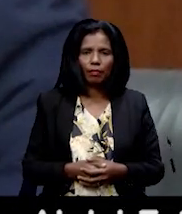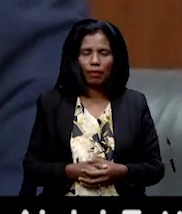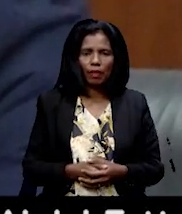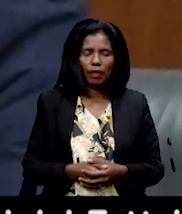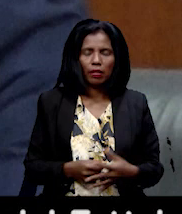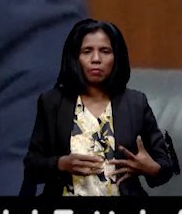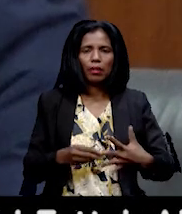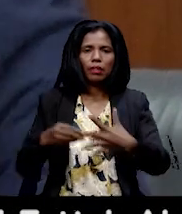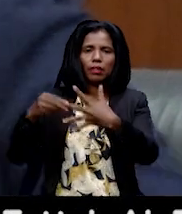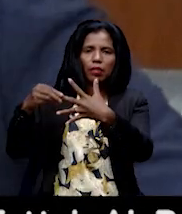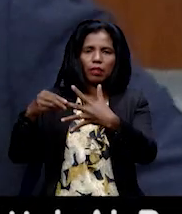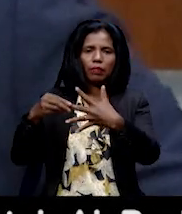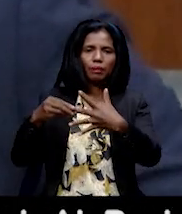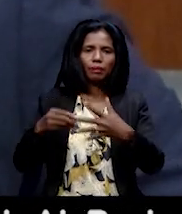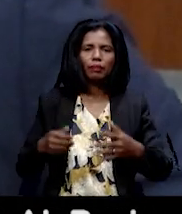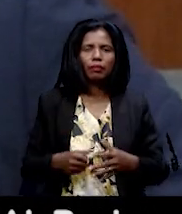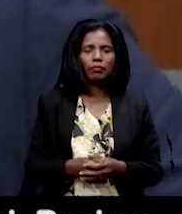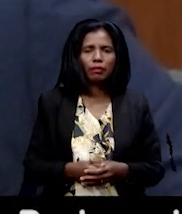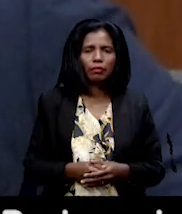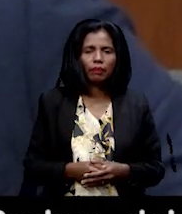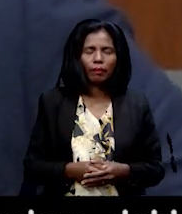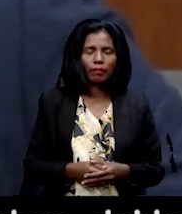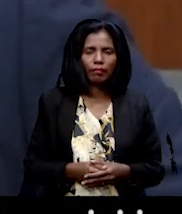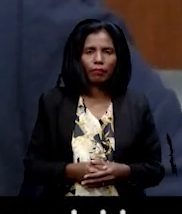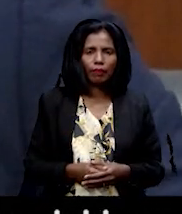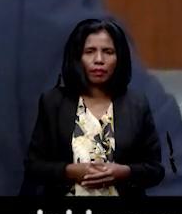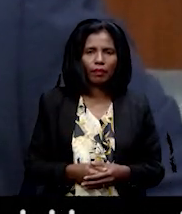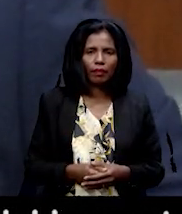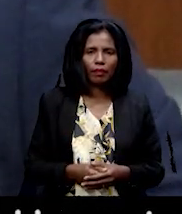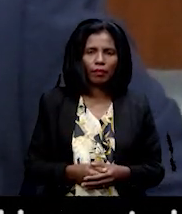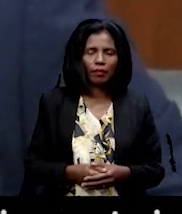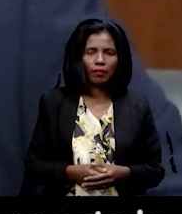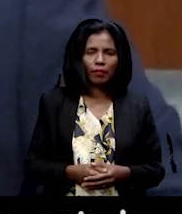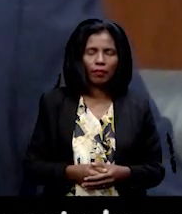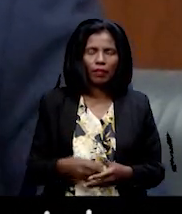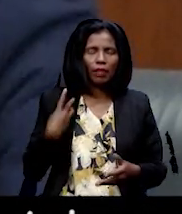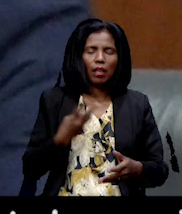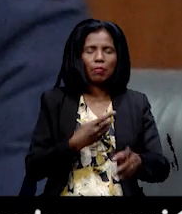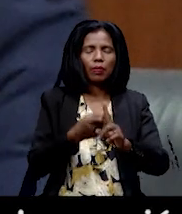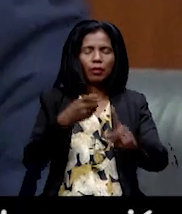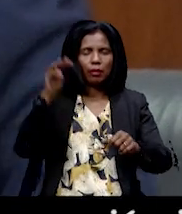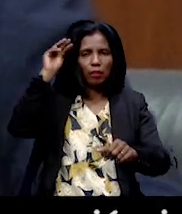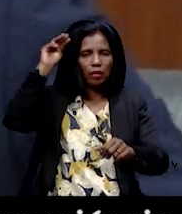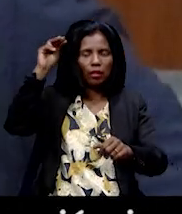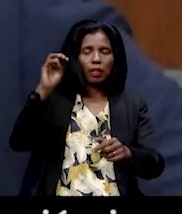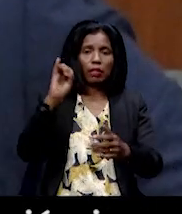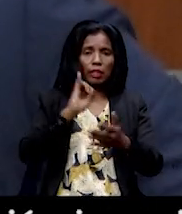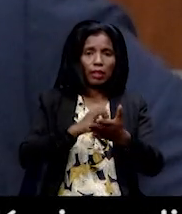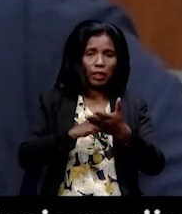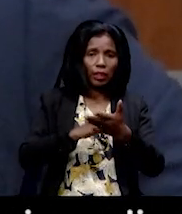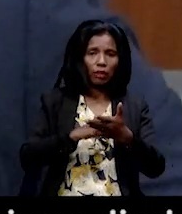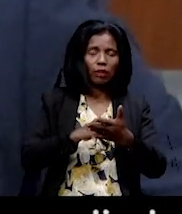PNTL pertinente tebes i no ami Husi Minister do Interior Lili Bapentel